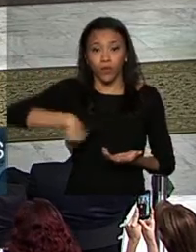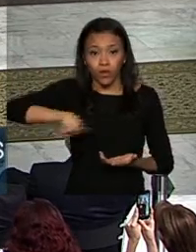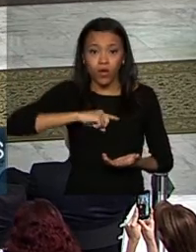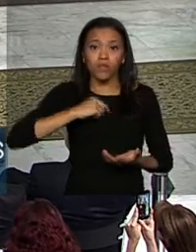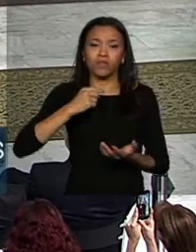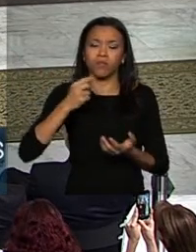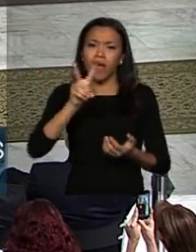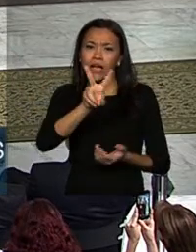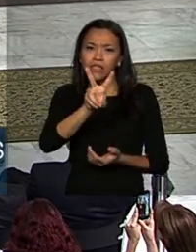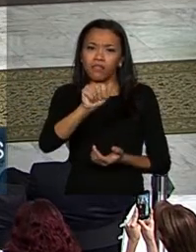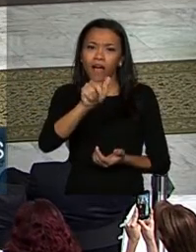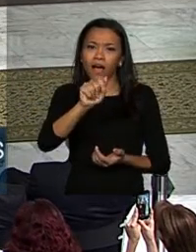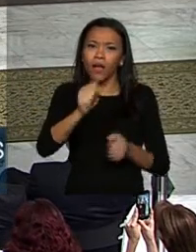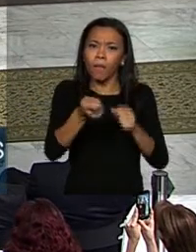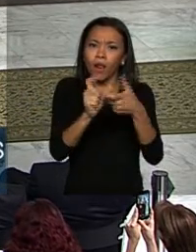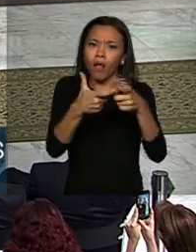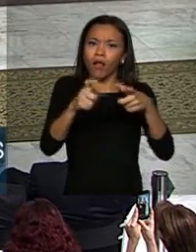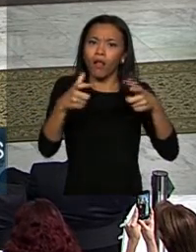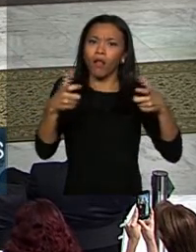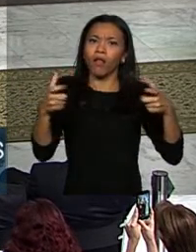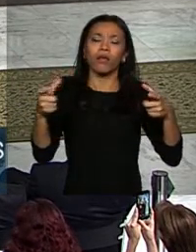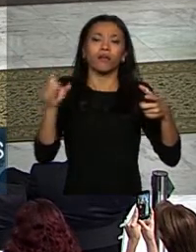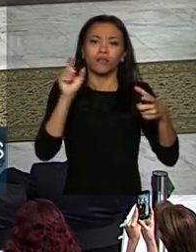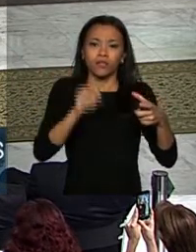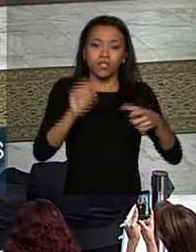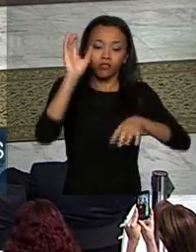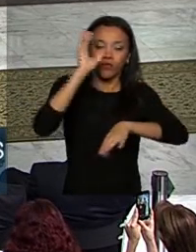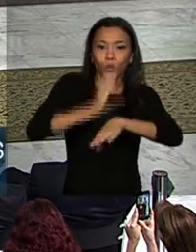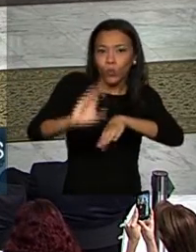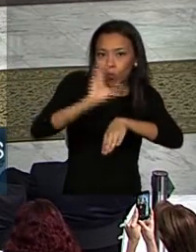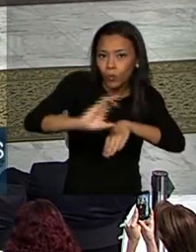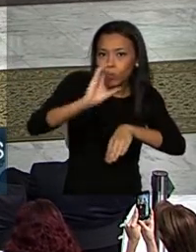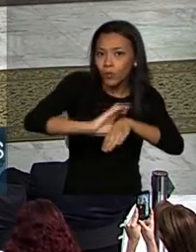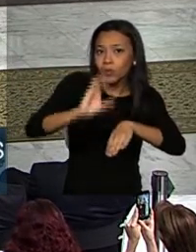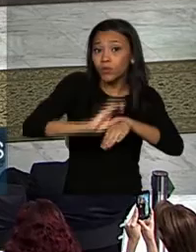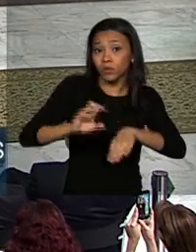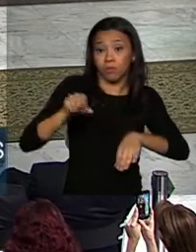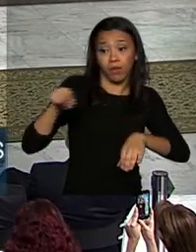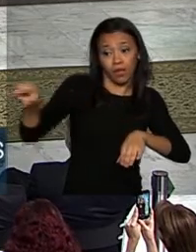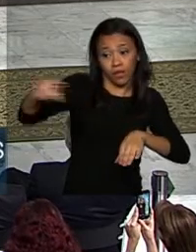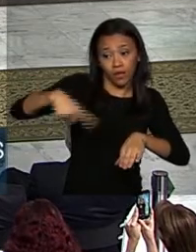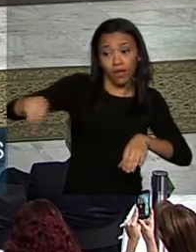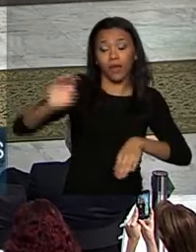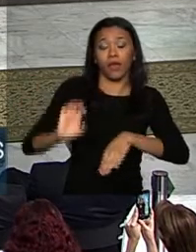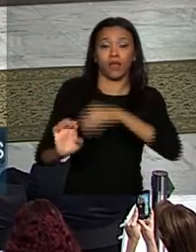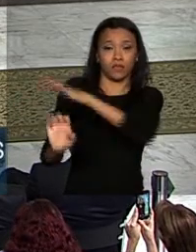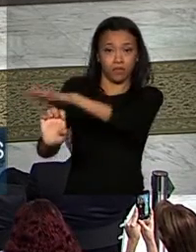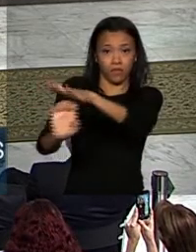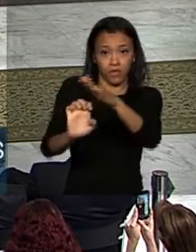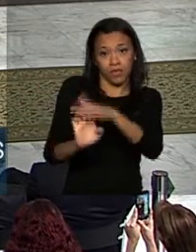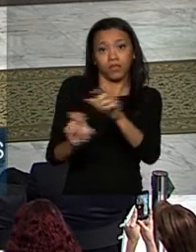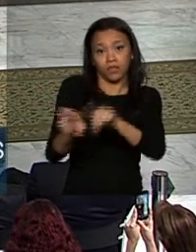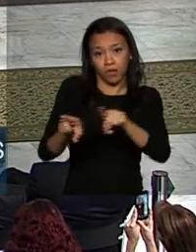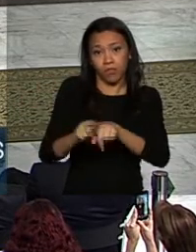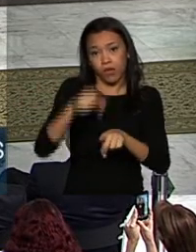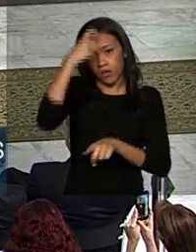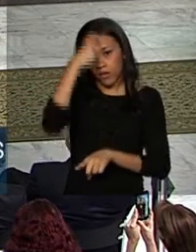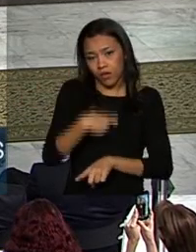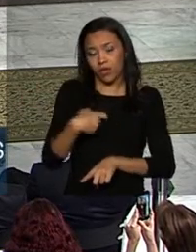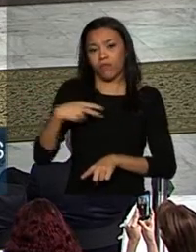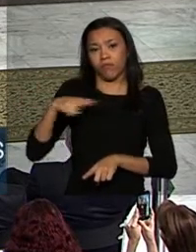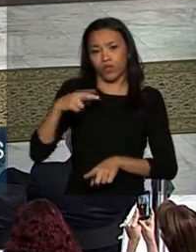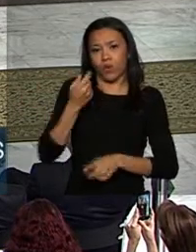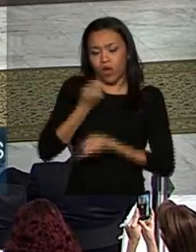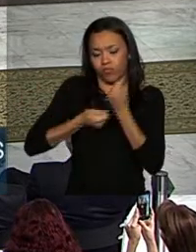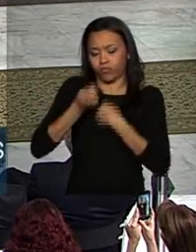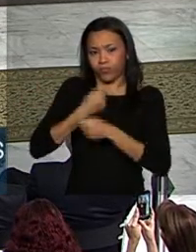aprendizagem, permitindo que a micro e pequena empresa e o microempreendedor individual tenham